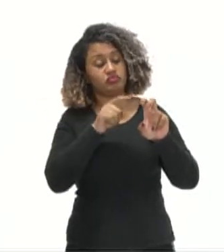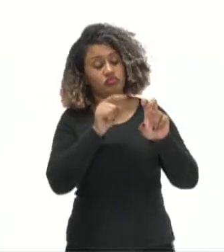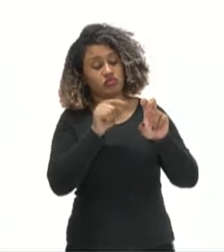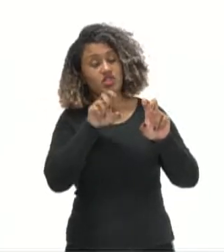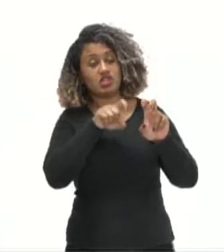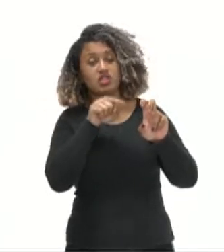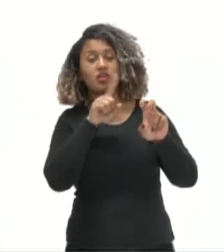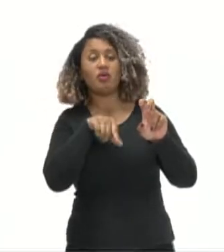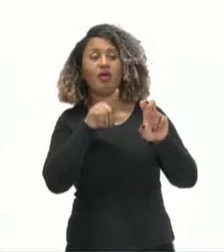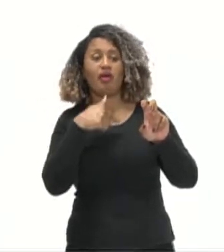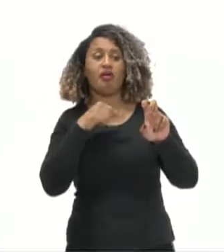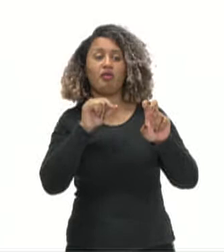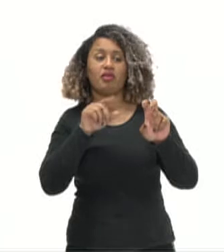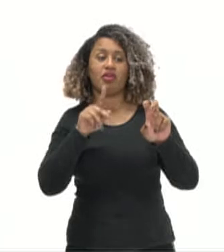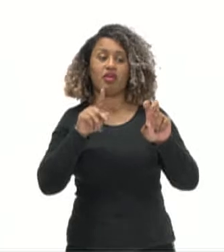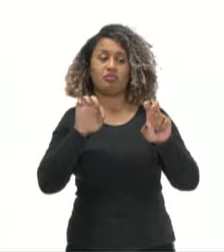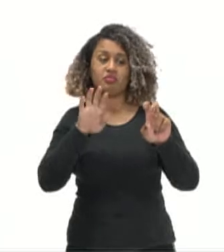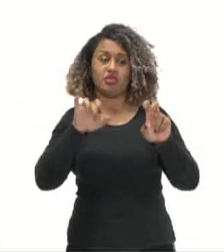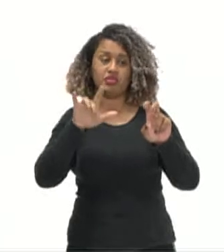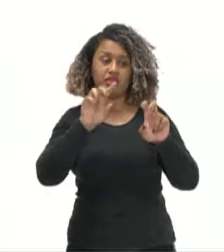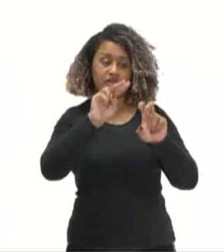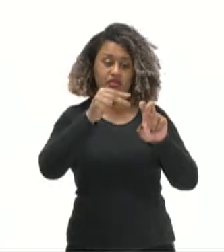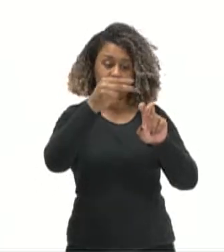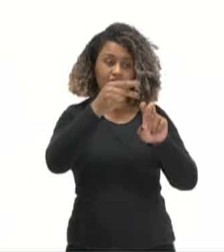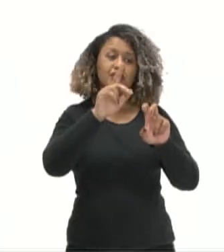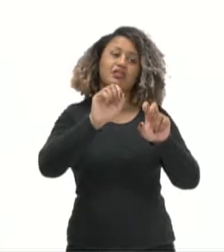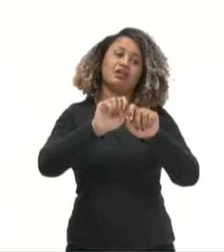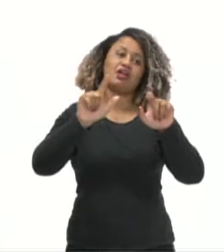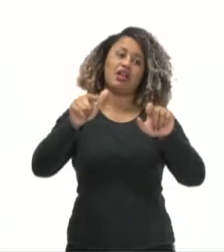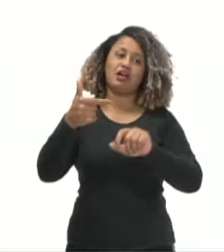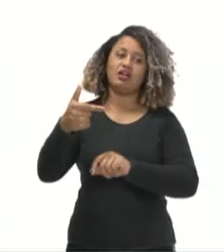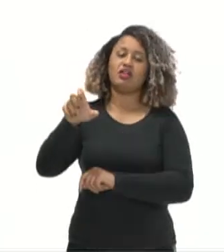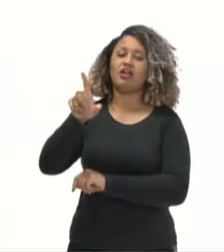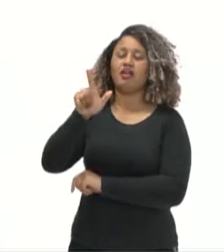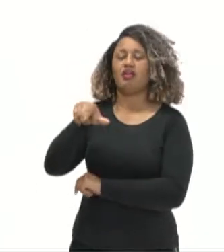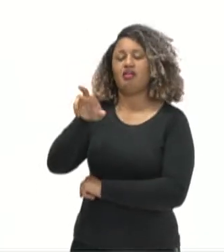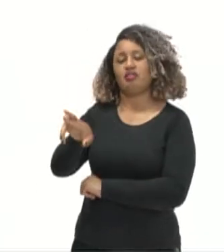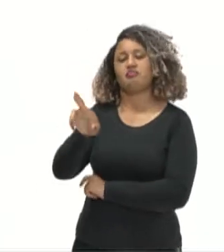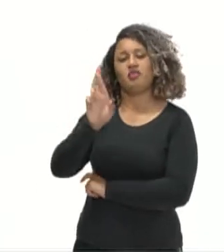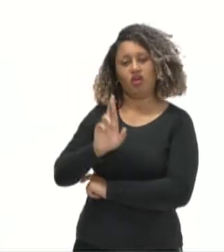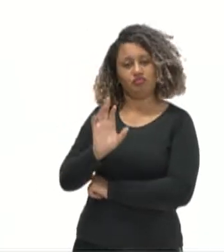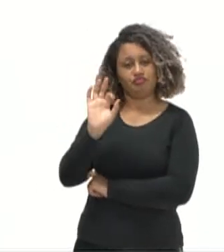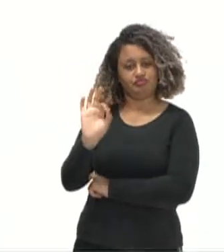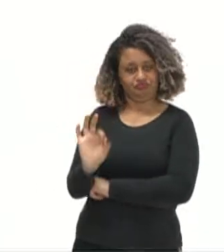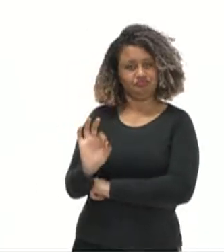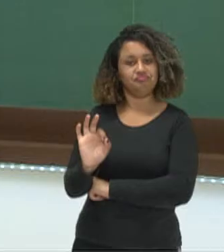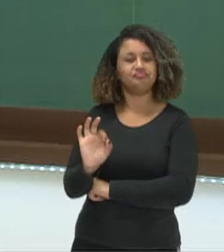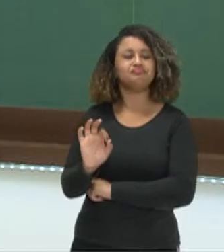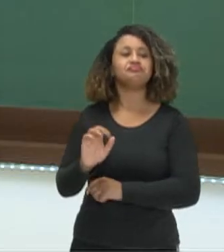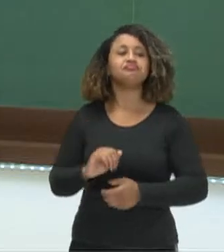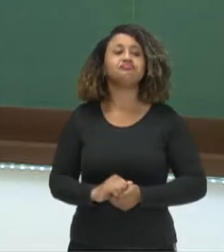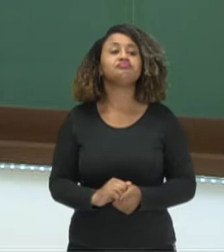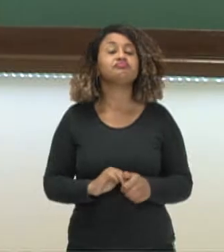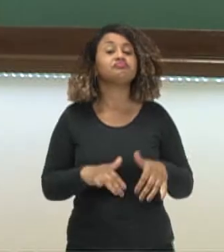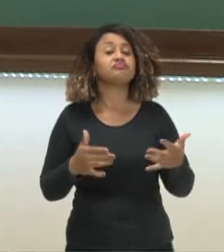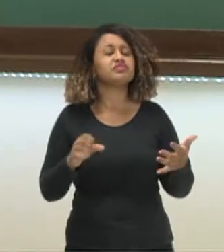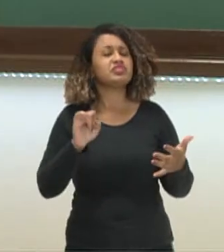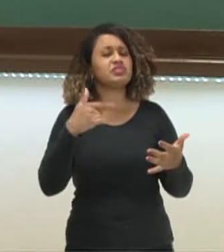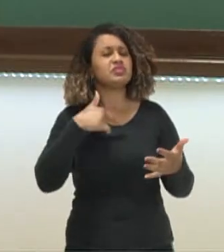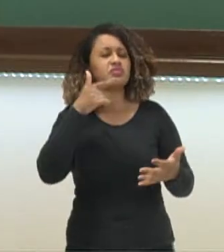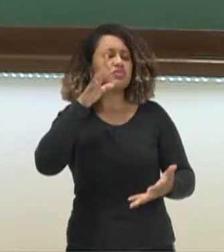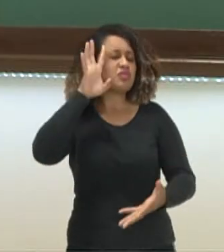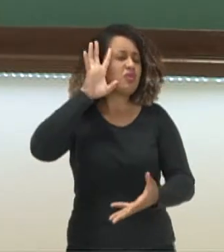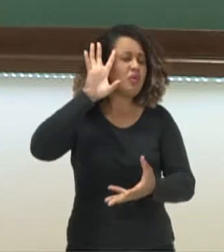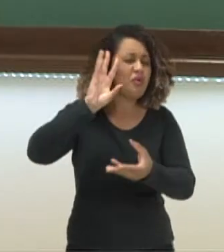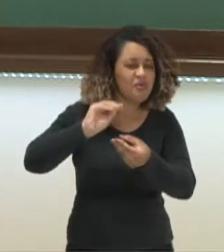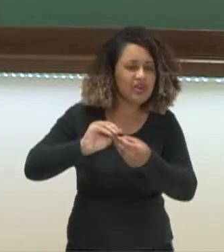ao quadrado nós chamamos de potência e, é claro, o 25 nós chamamos de resultado. Se você compreendeu